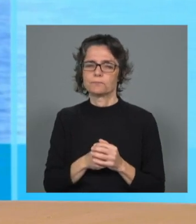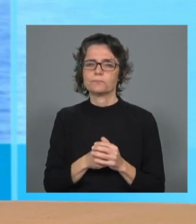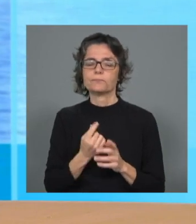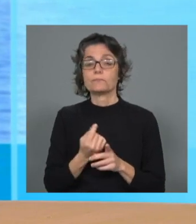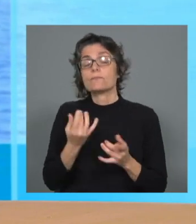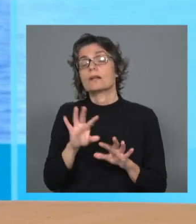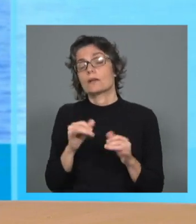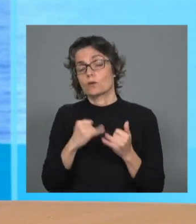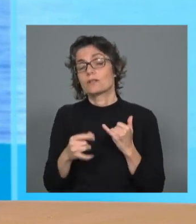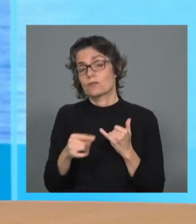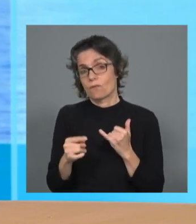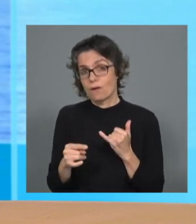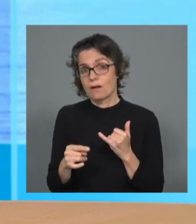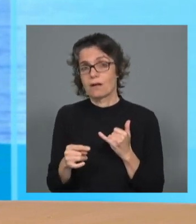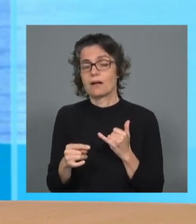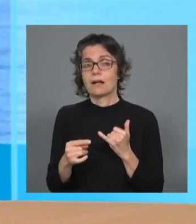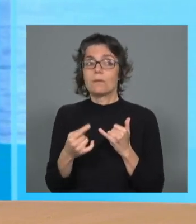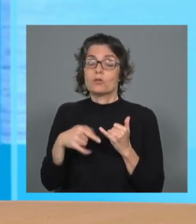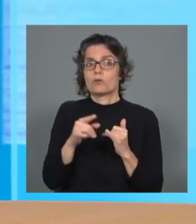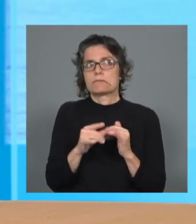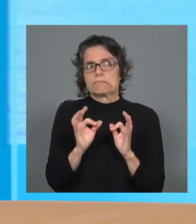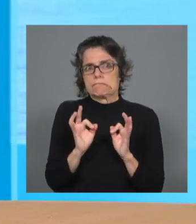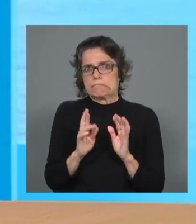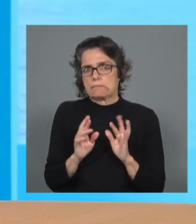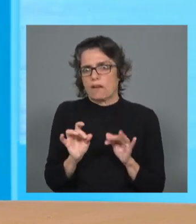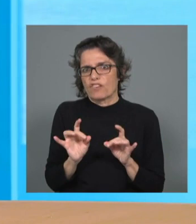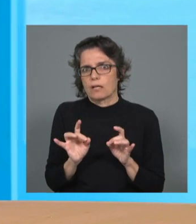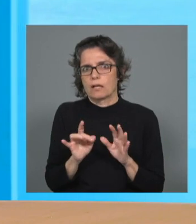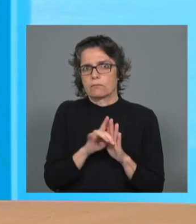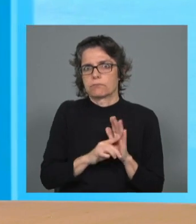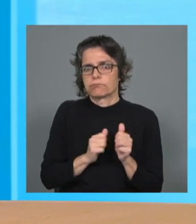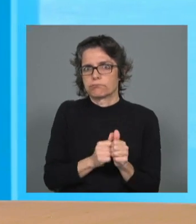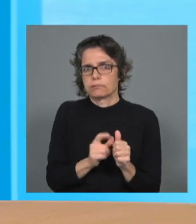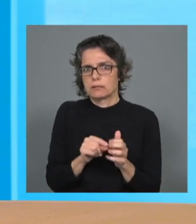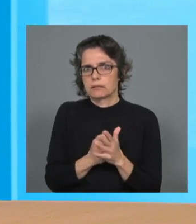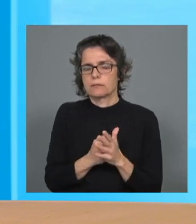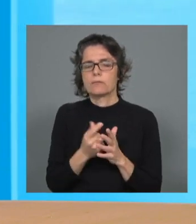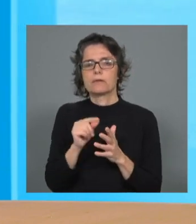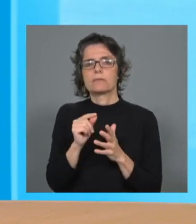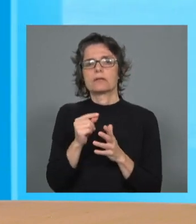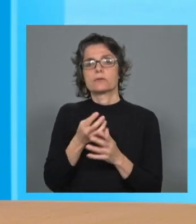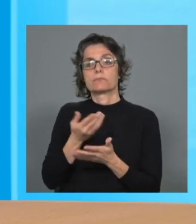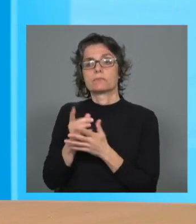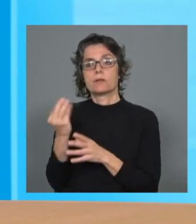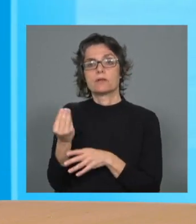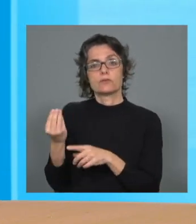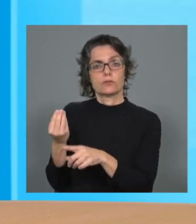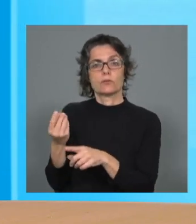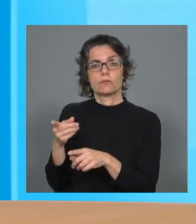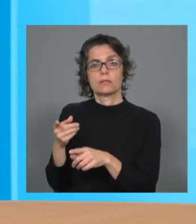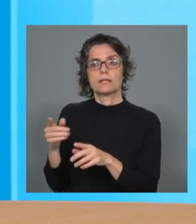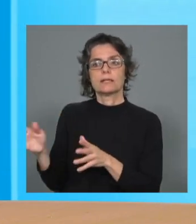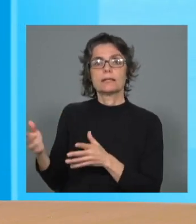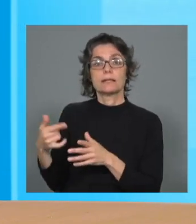não é? Respeitando toda a segurança, mas eu até propus ao grupo de jovens, que sobretudo foram eles nos primeiros anos que